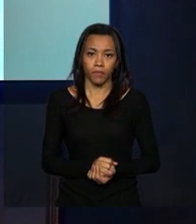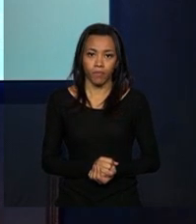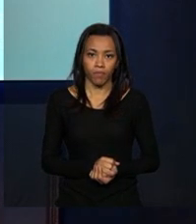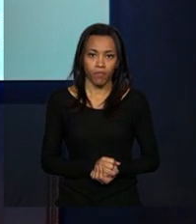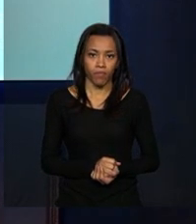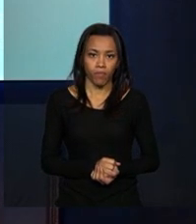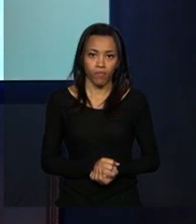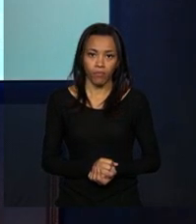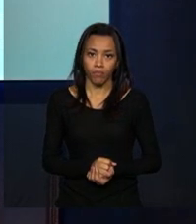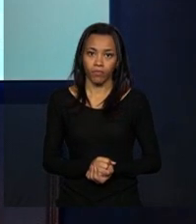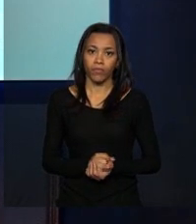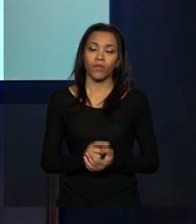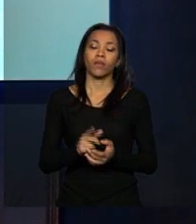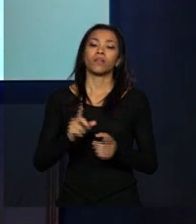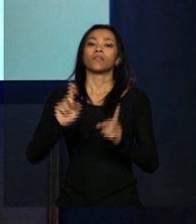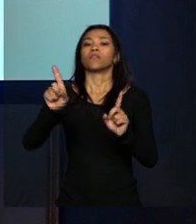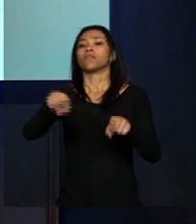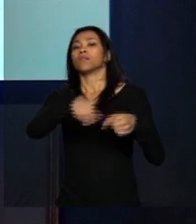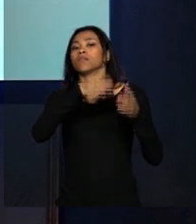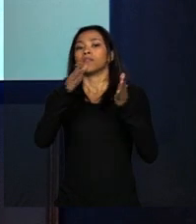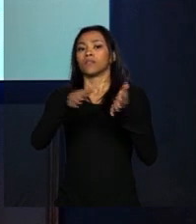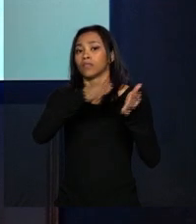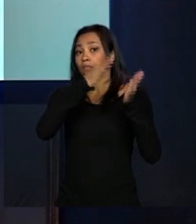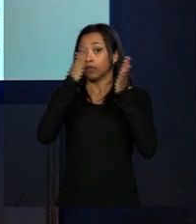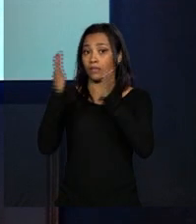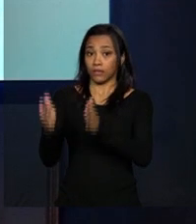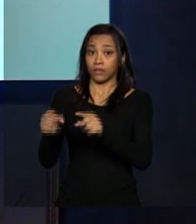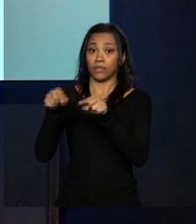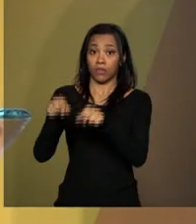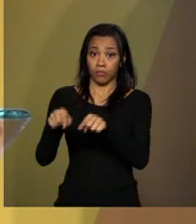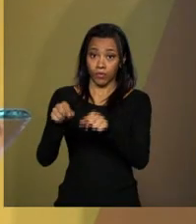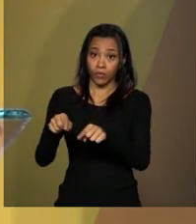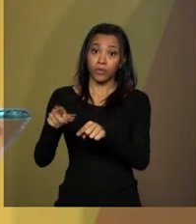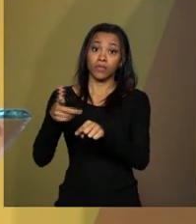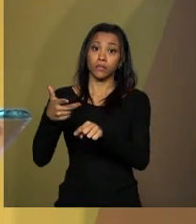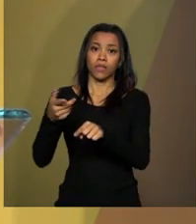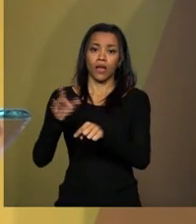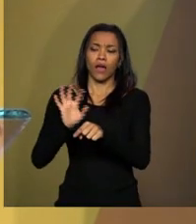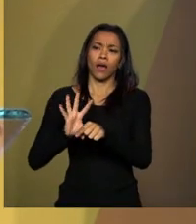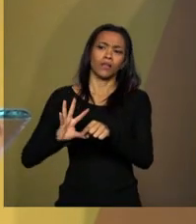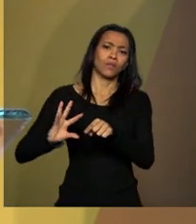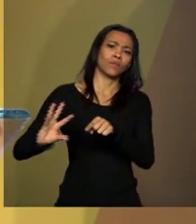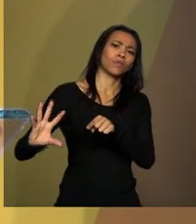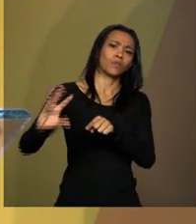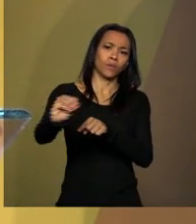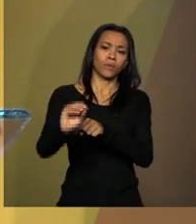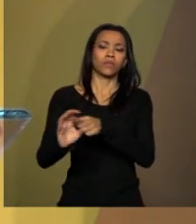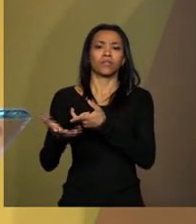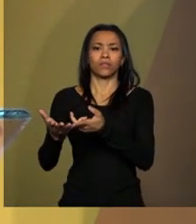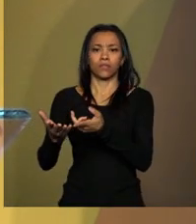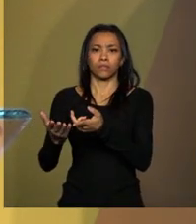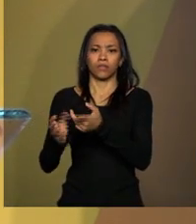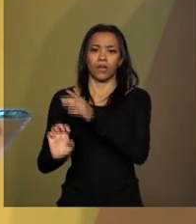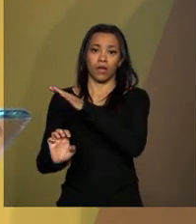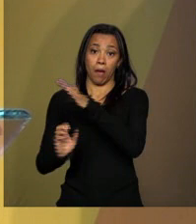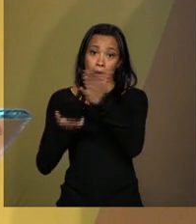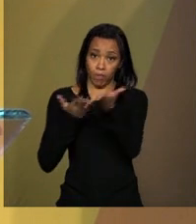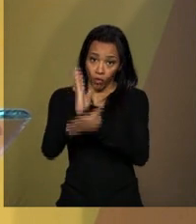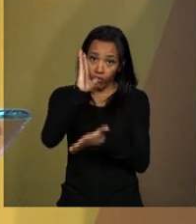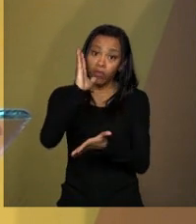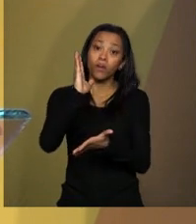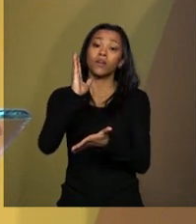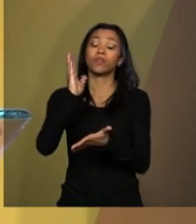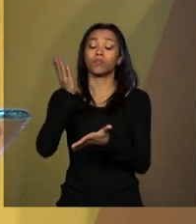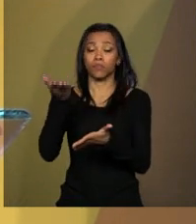e e a emissão com todas as agências regulatórias e após a concessão aprovamos o